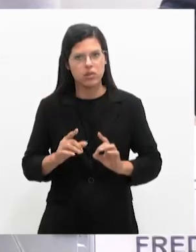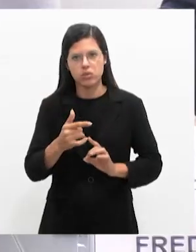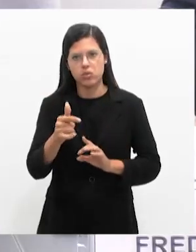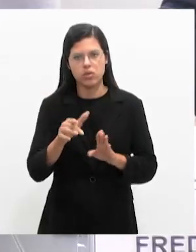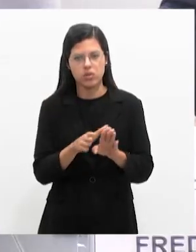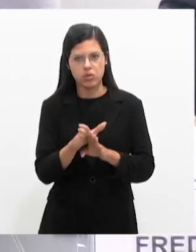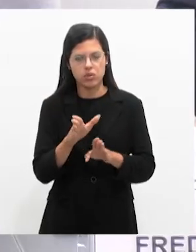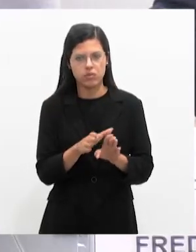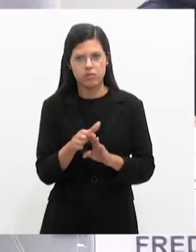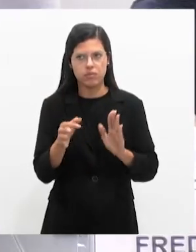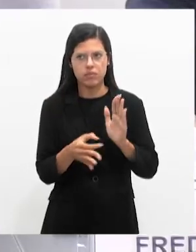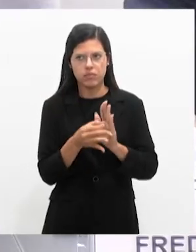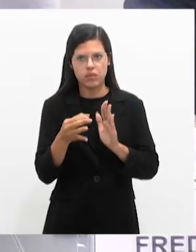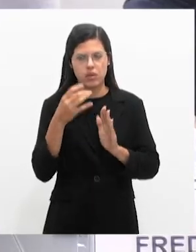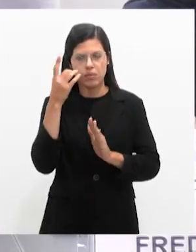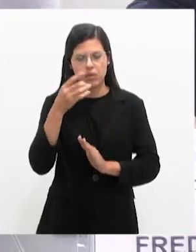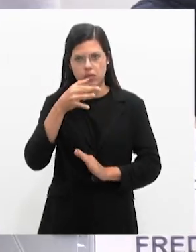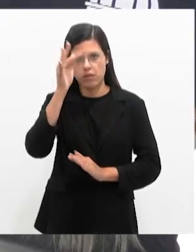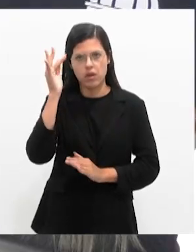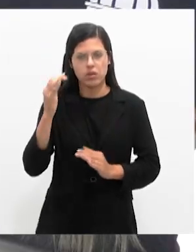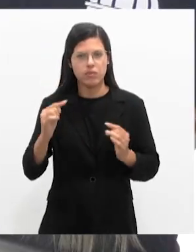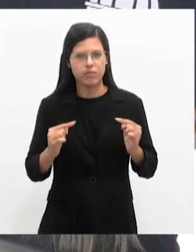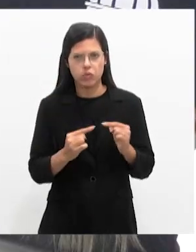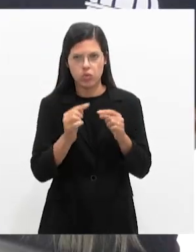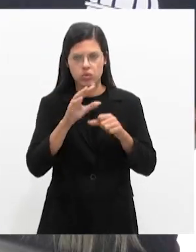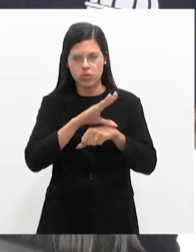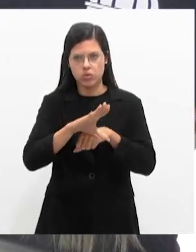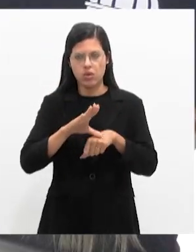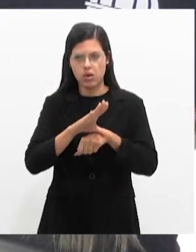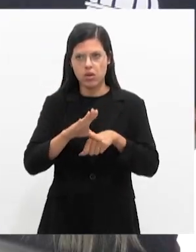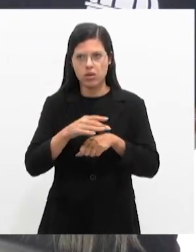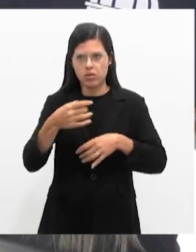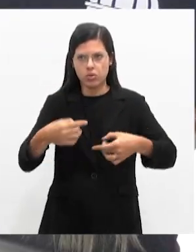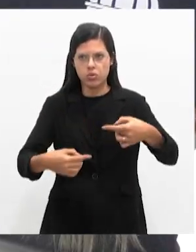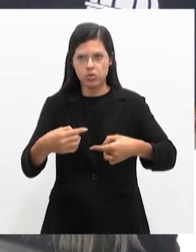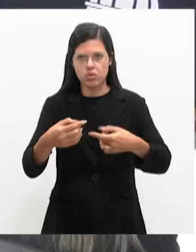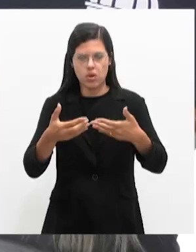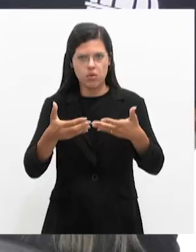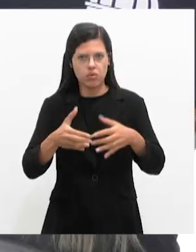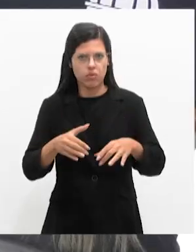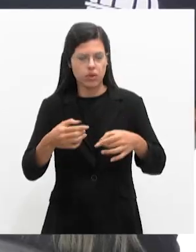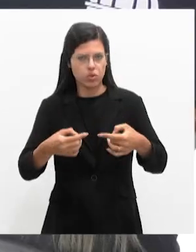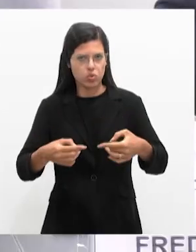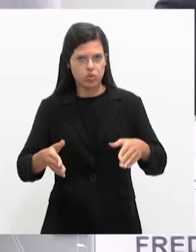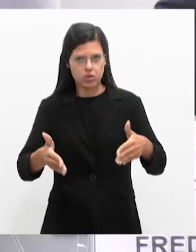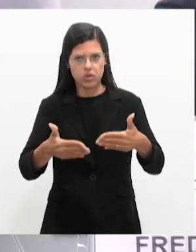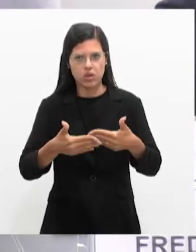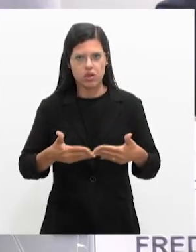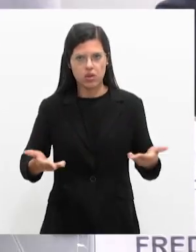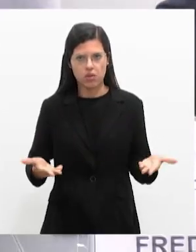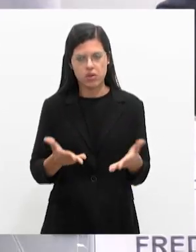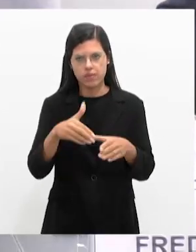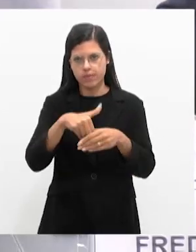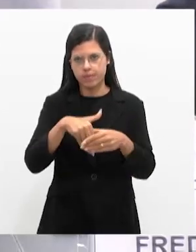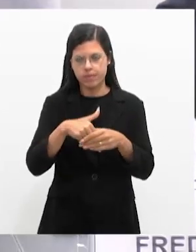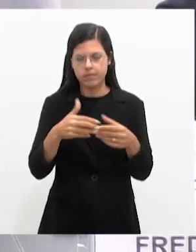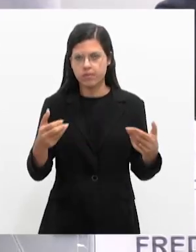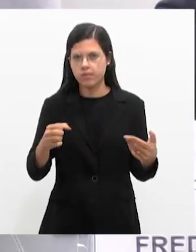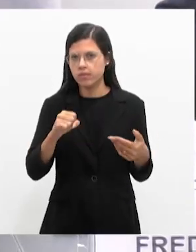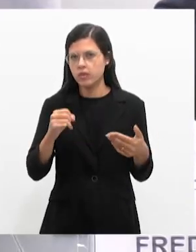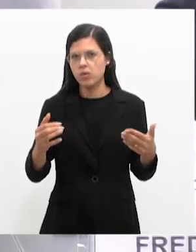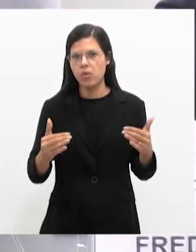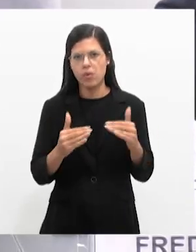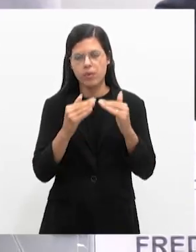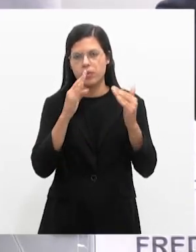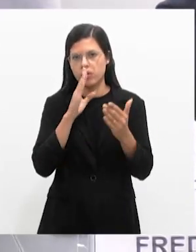Para parecer, deputado Fred Pacheco. Parecer pela constitucionalidade. Em discussão. Não havendo quem queira discutir, encerrada a discussão, em votação, senhores que